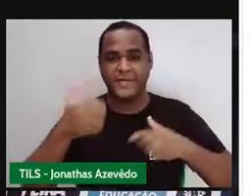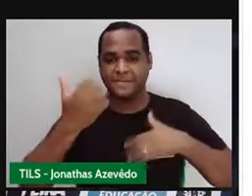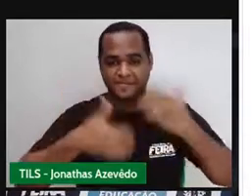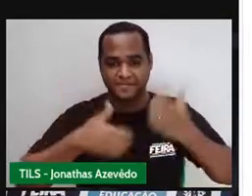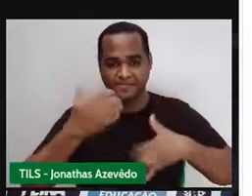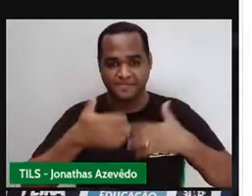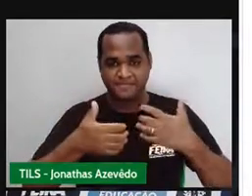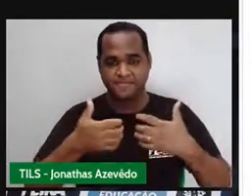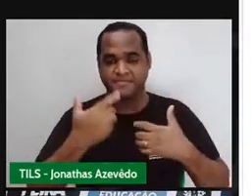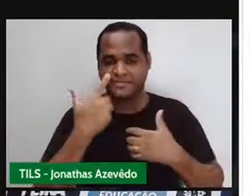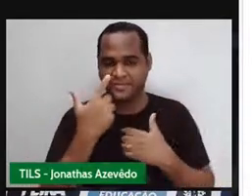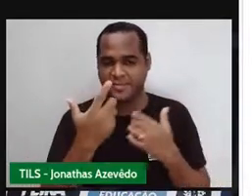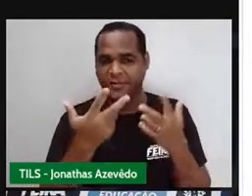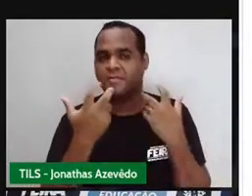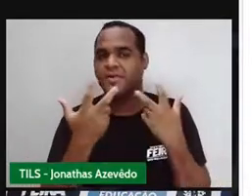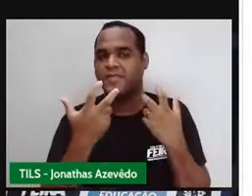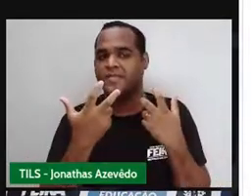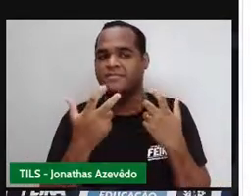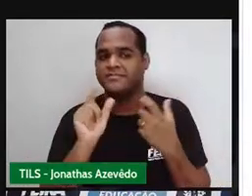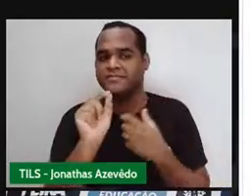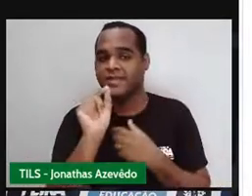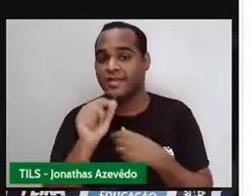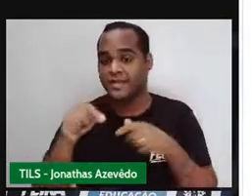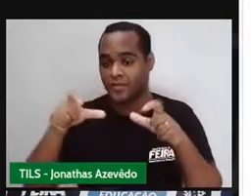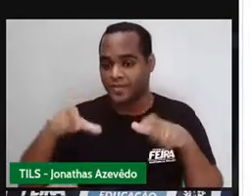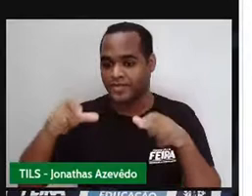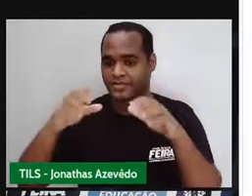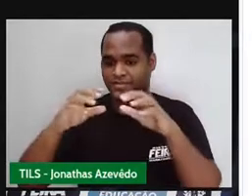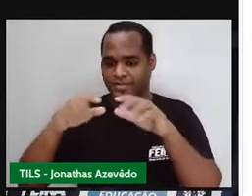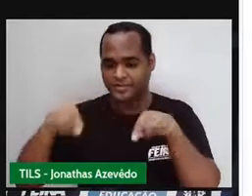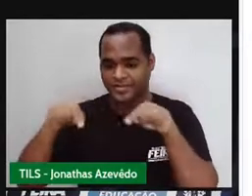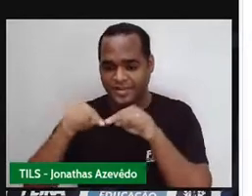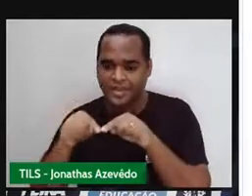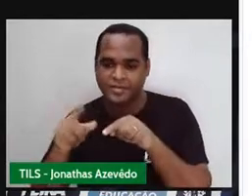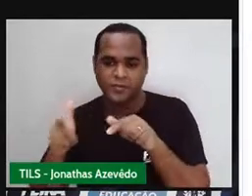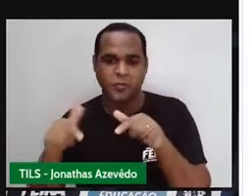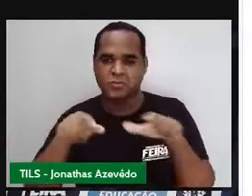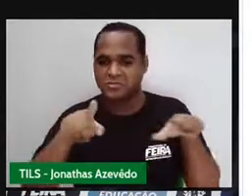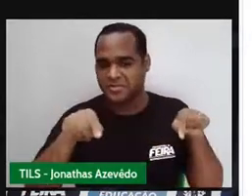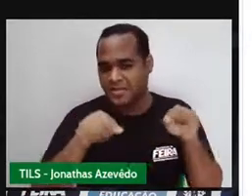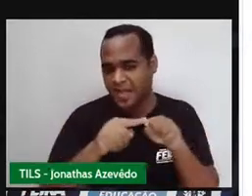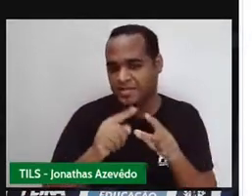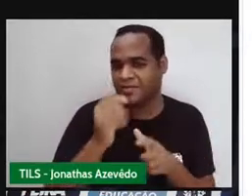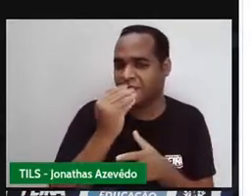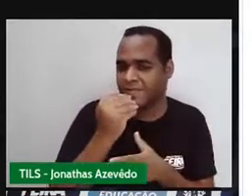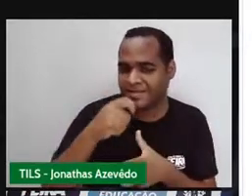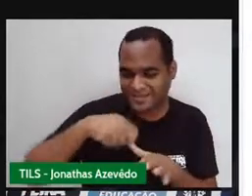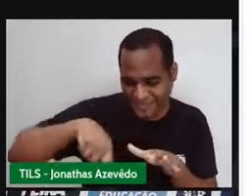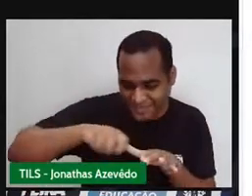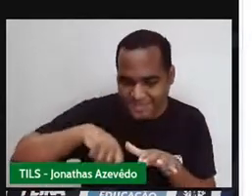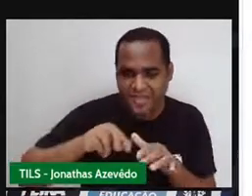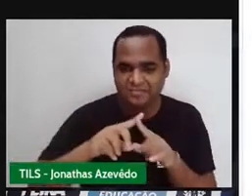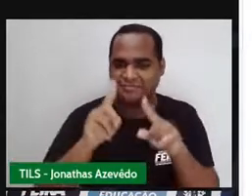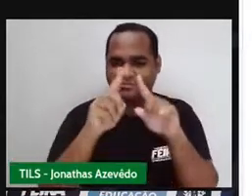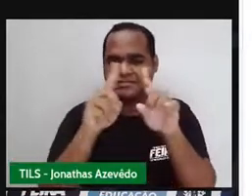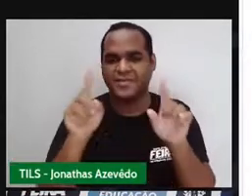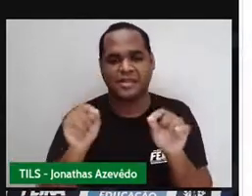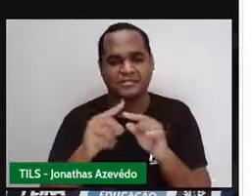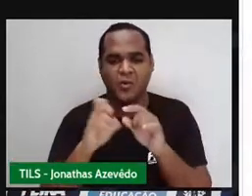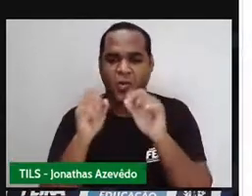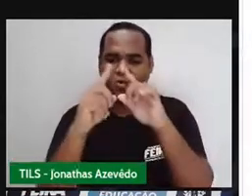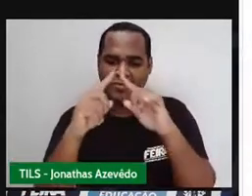veja que as figuras que representam a sala e a cozinha não são retângulos e nem triângulo e nem quadrado né